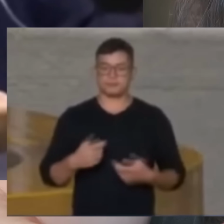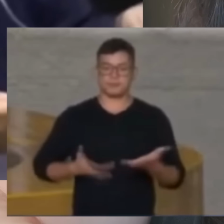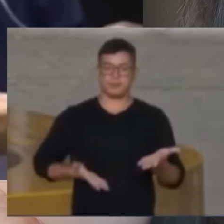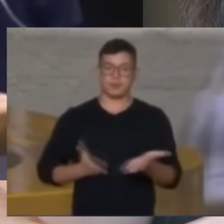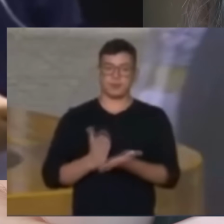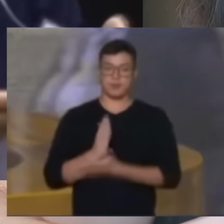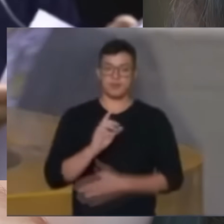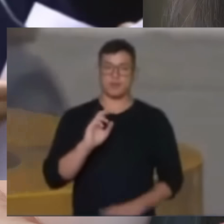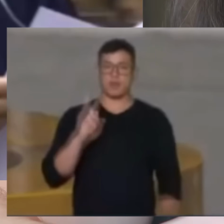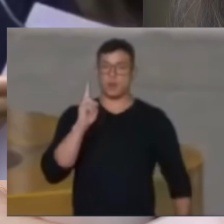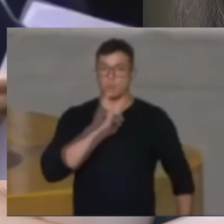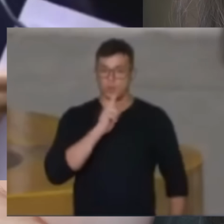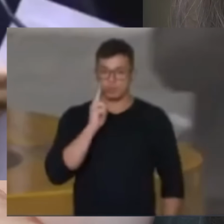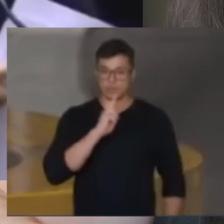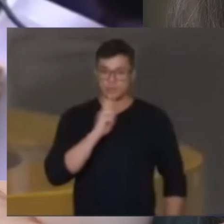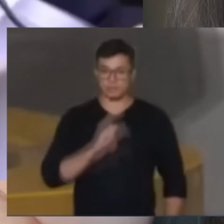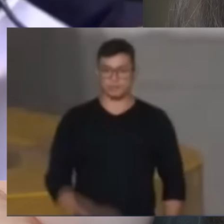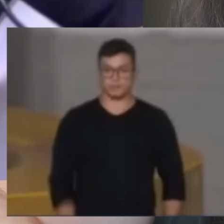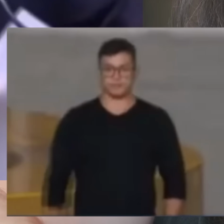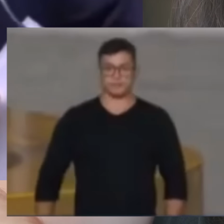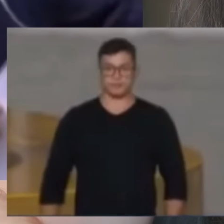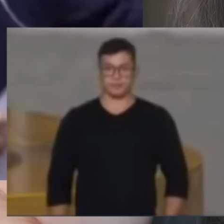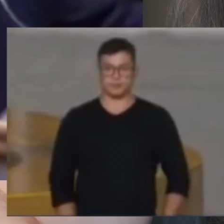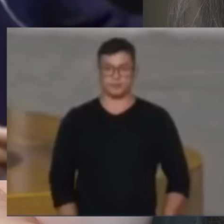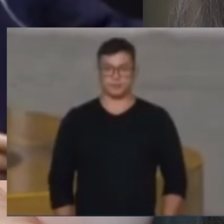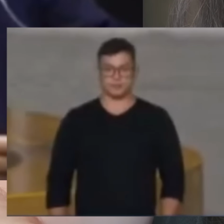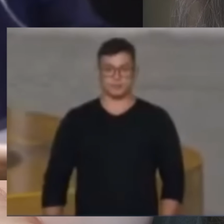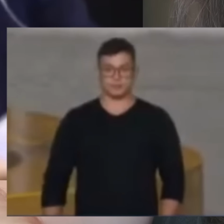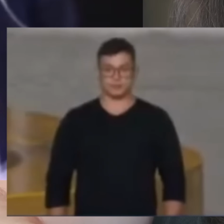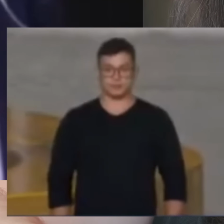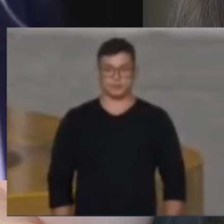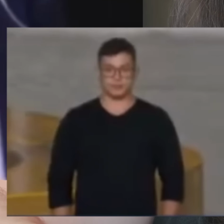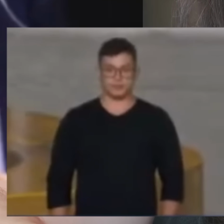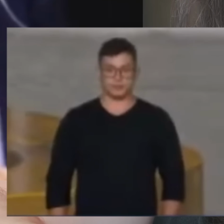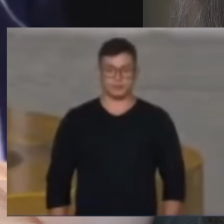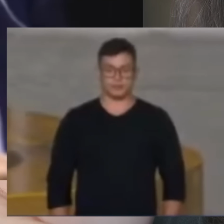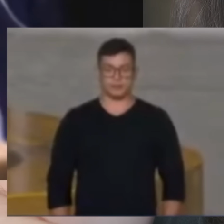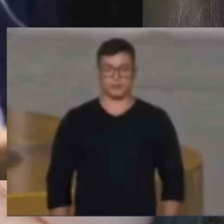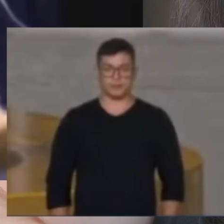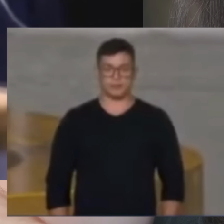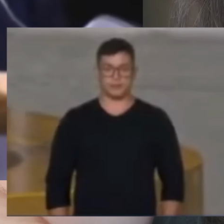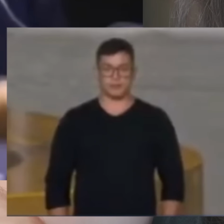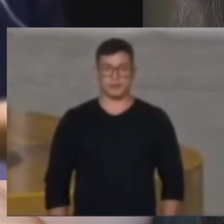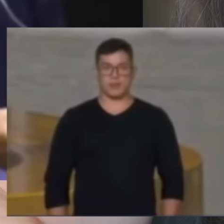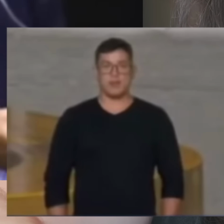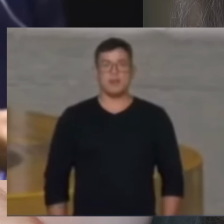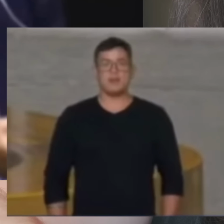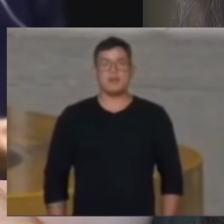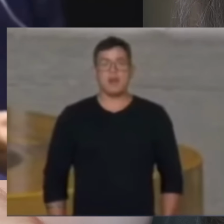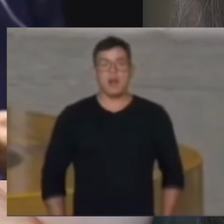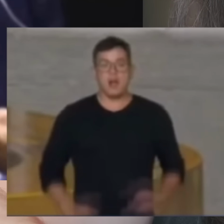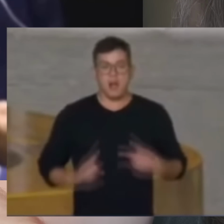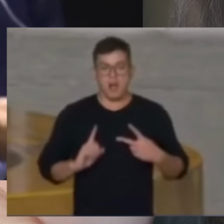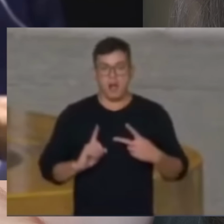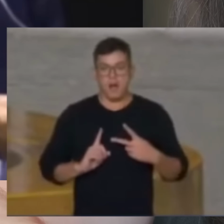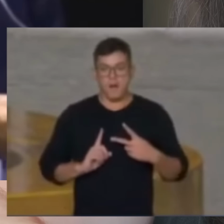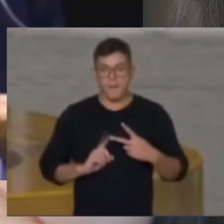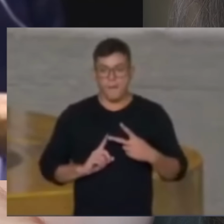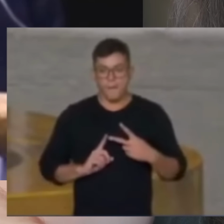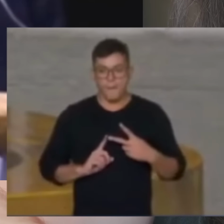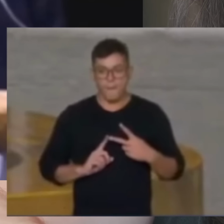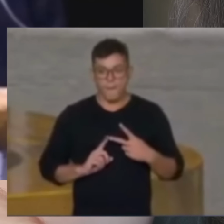Esse é o primeiro assunto, senhora presidente, que faço, mas o segundo assunto é com